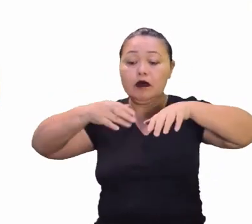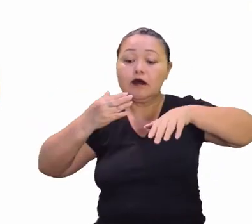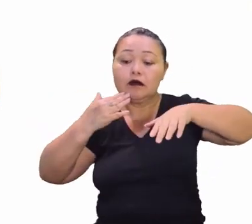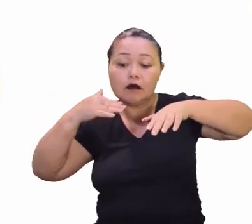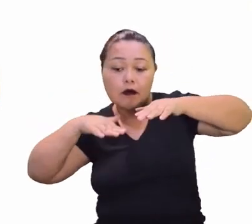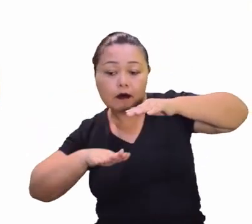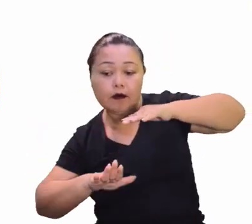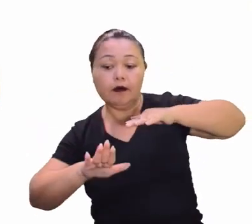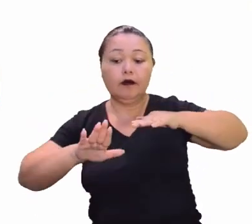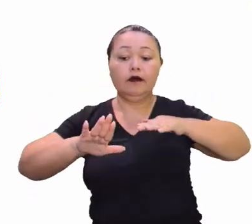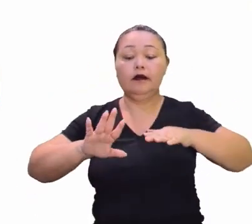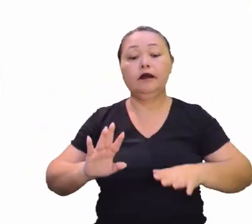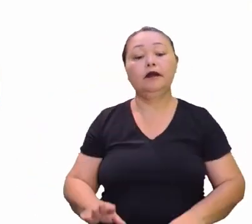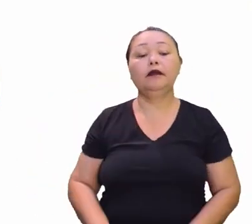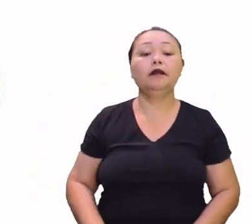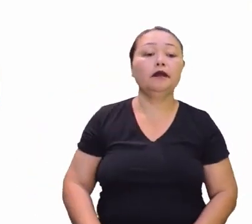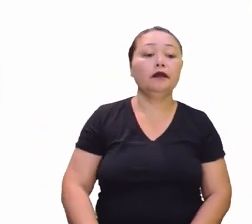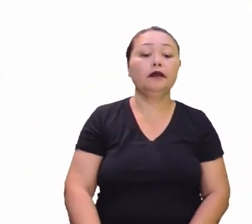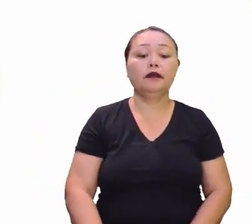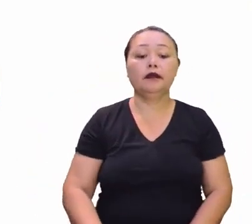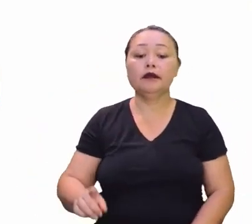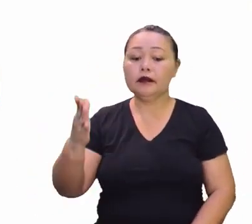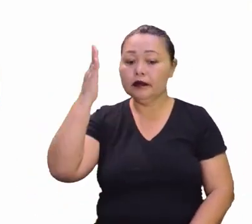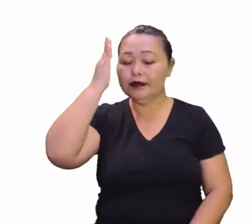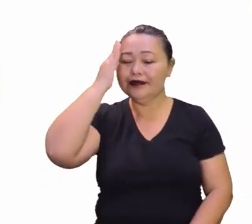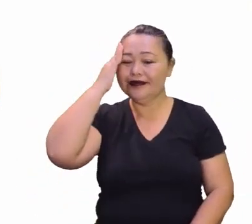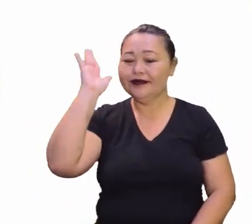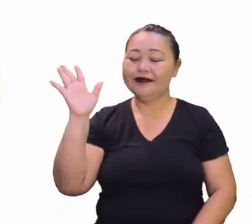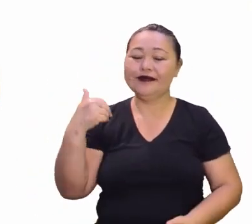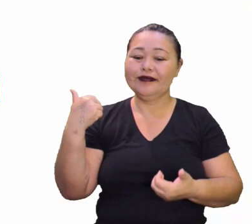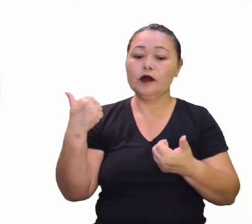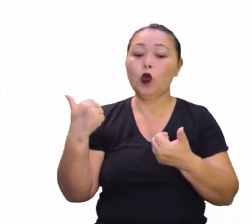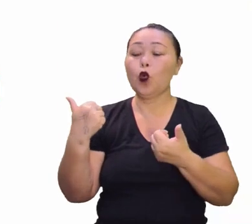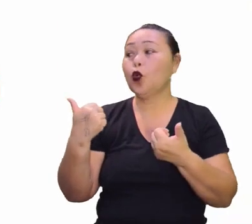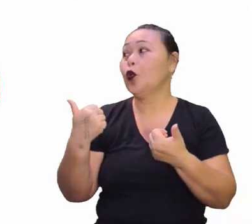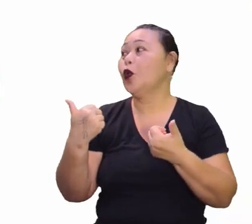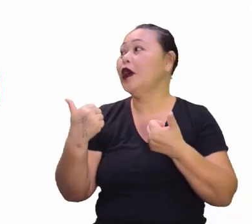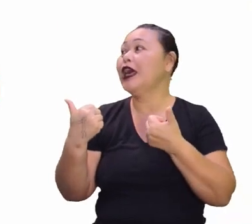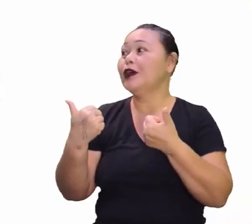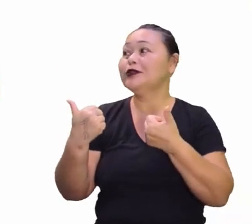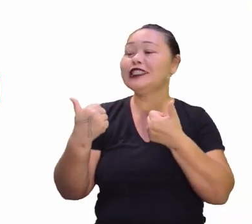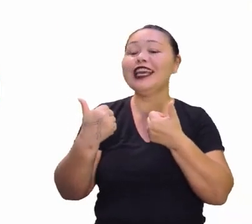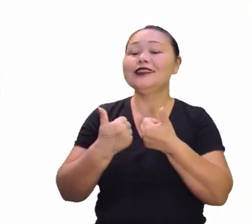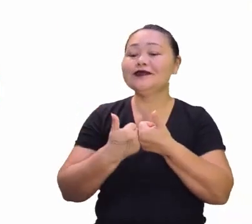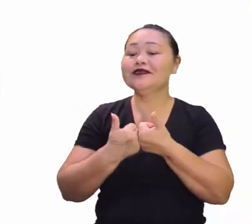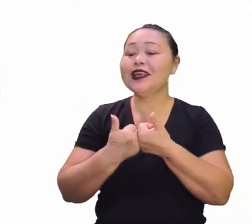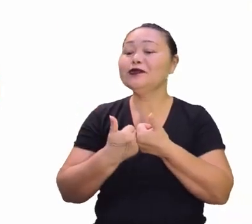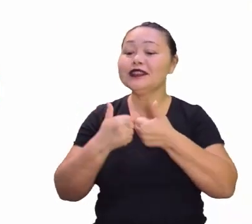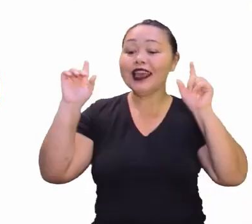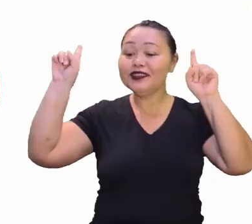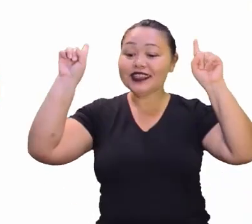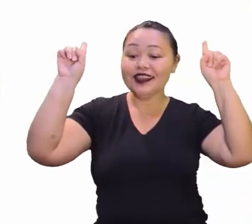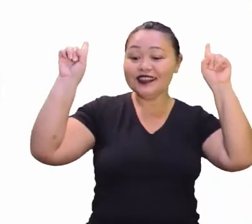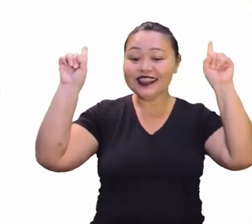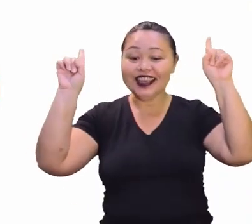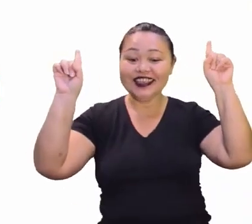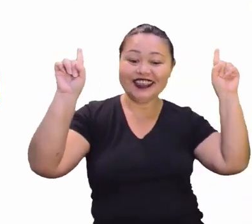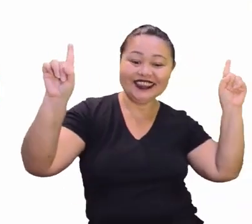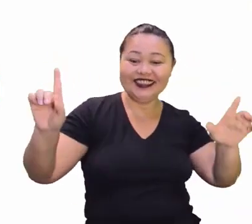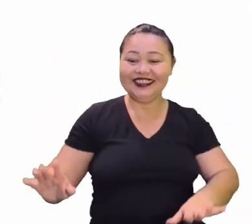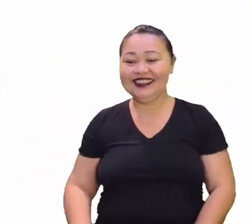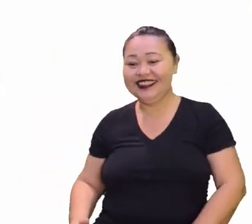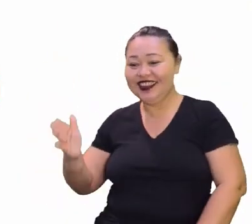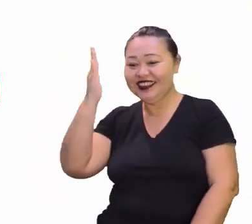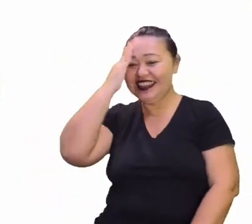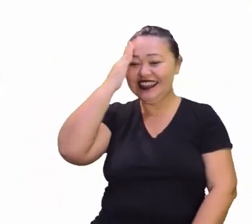mesmo. Rogério, sabe que carro é esse? É o... Ah, você não sabe, você eu sei. Vamos